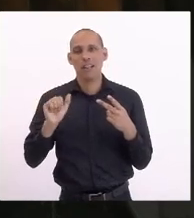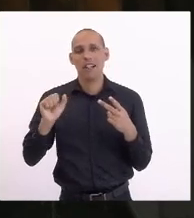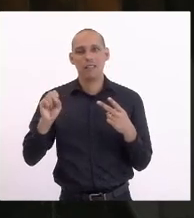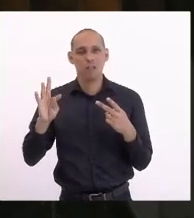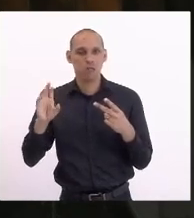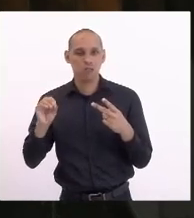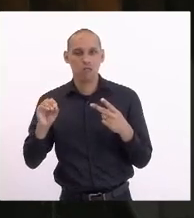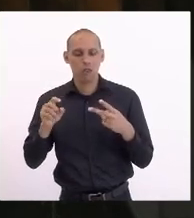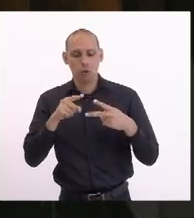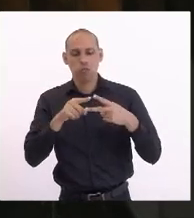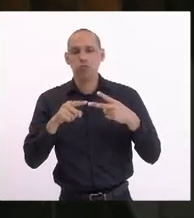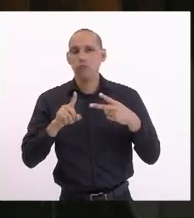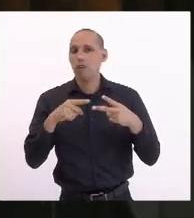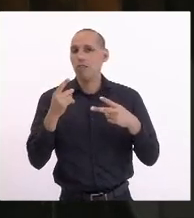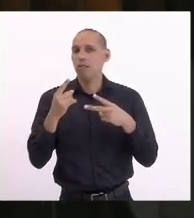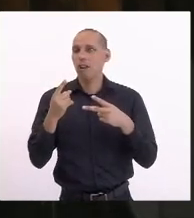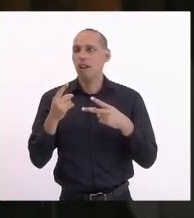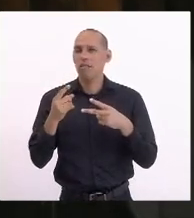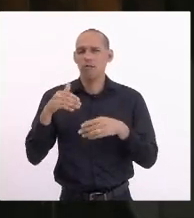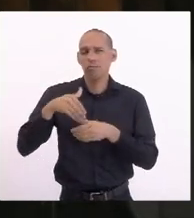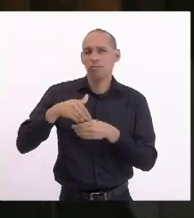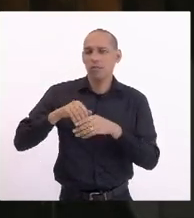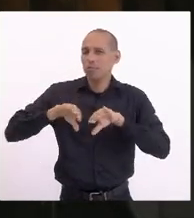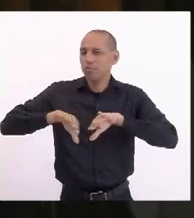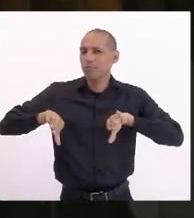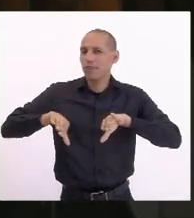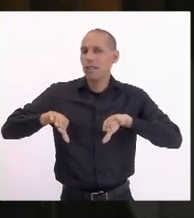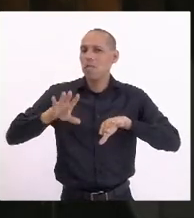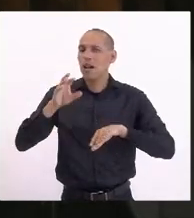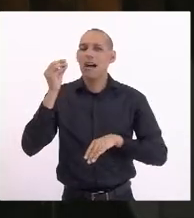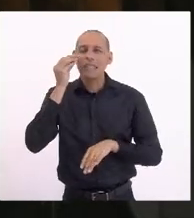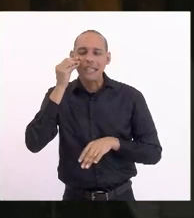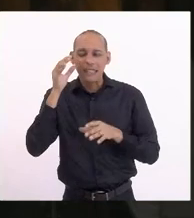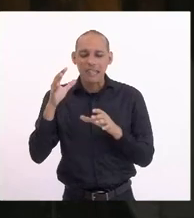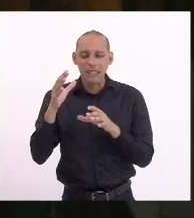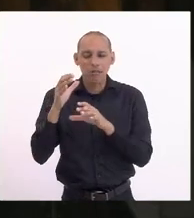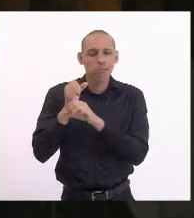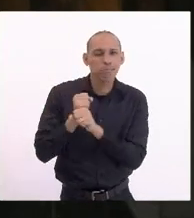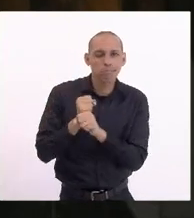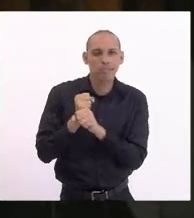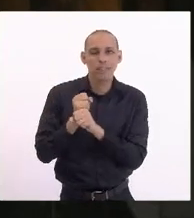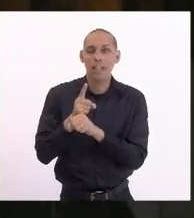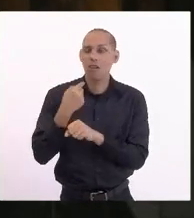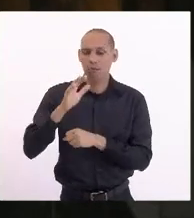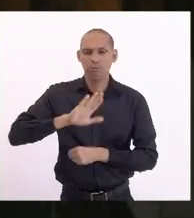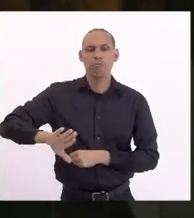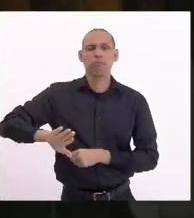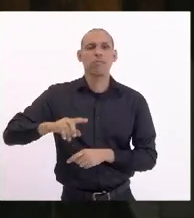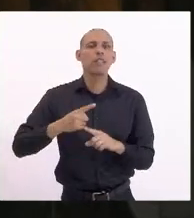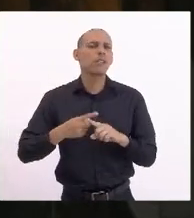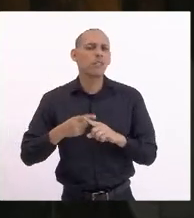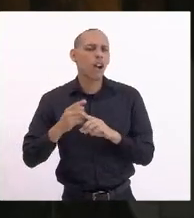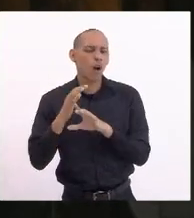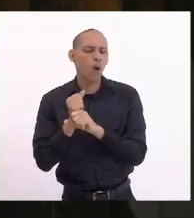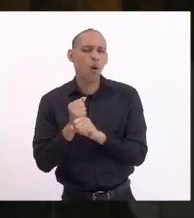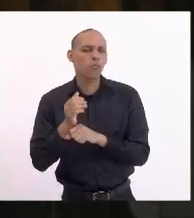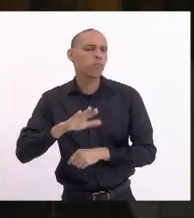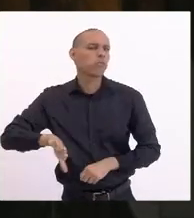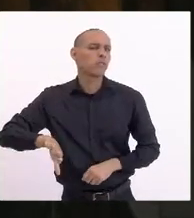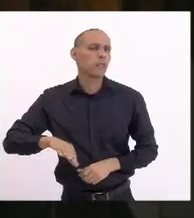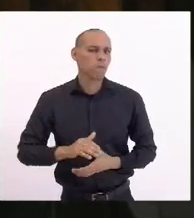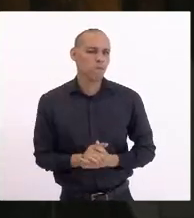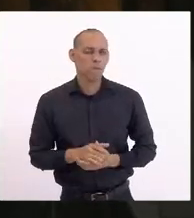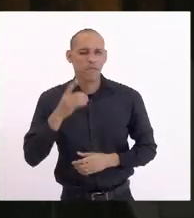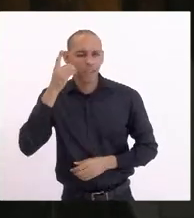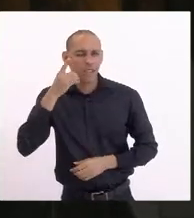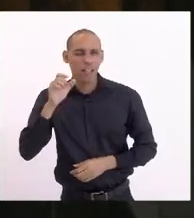separado, mas que quiseram aqui juntar as contas. E por que que nós estamos rejeitando as contas? Deputado Átila